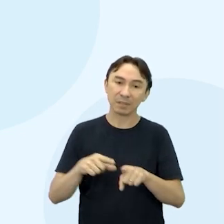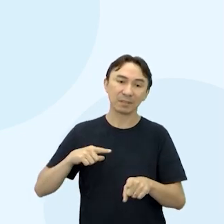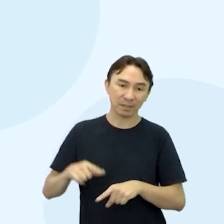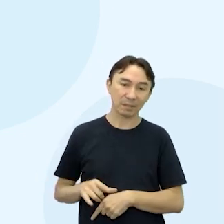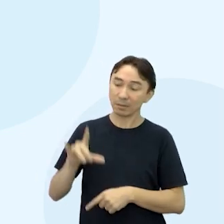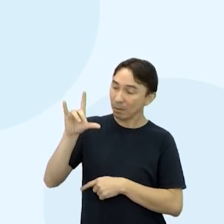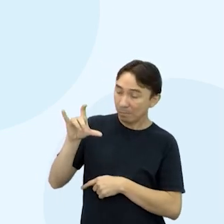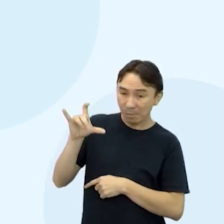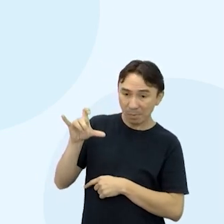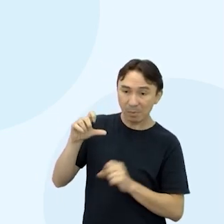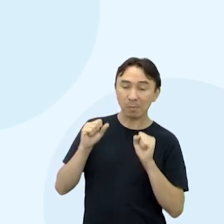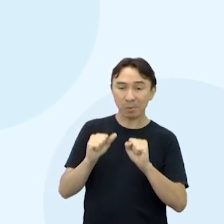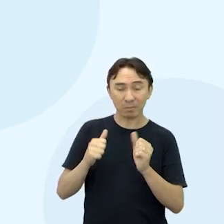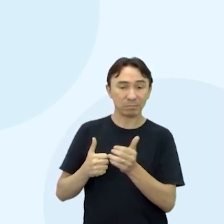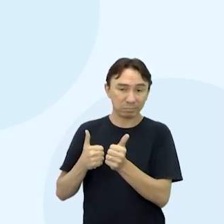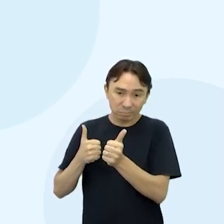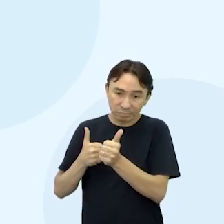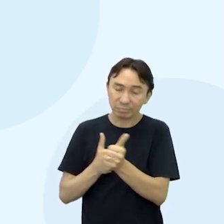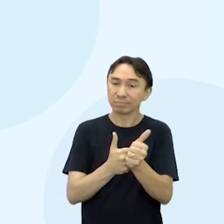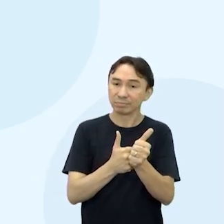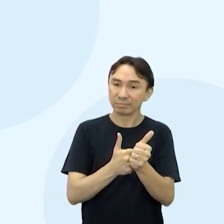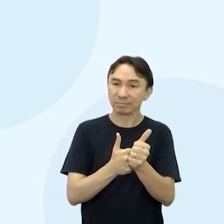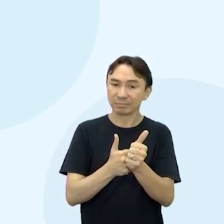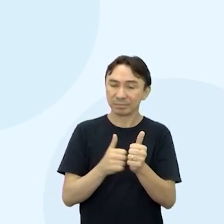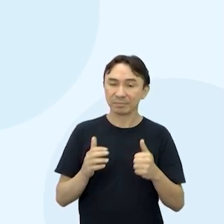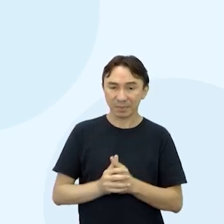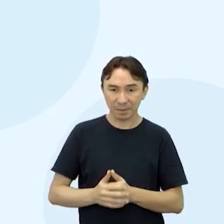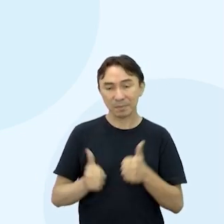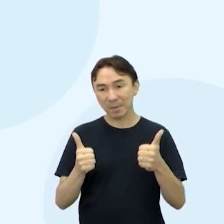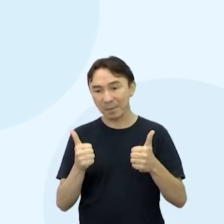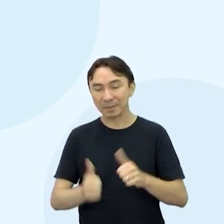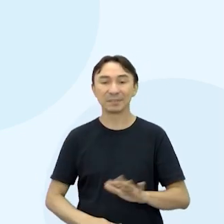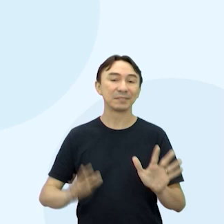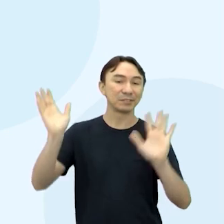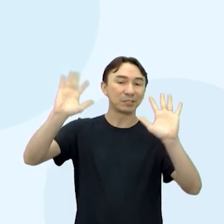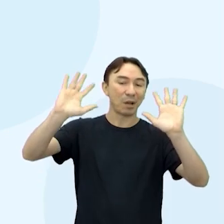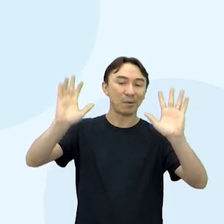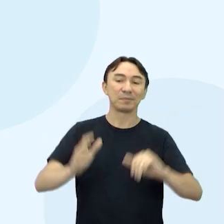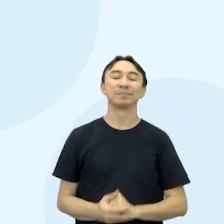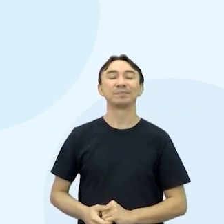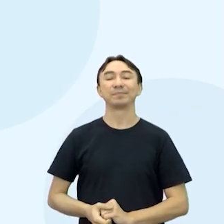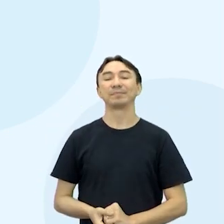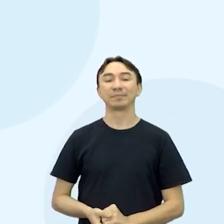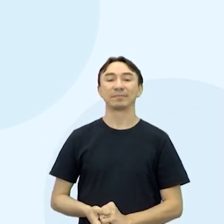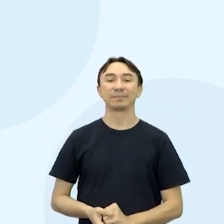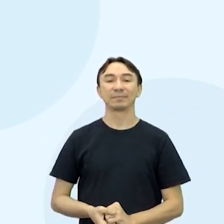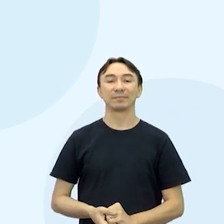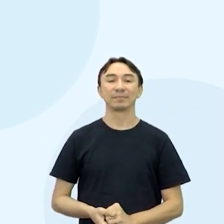CMSP_EM, canal não, é perfil. Um grande abraço, até a próxima, tchau, tchau, valeu!